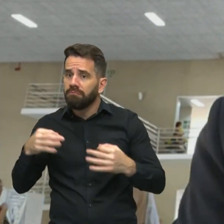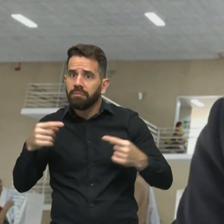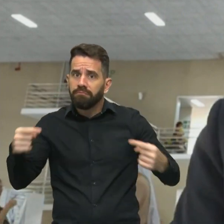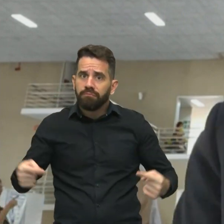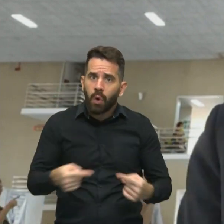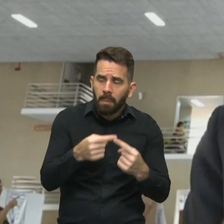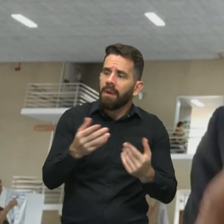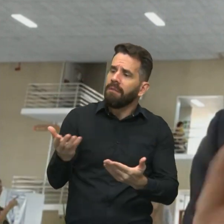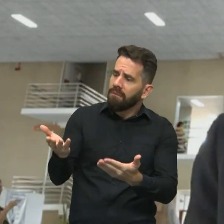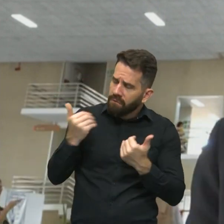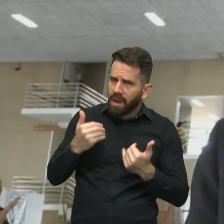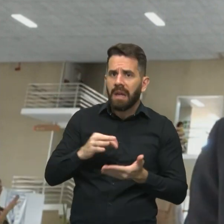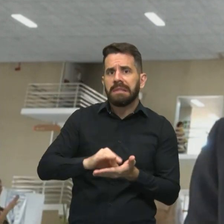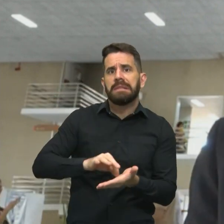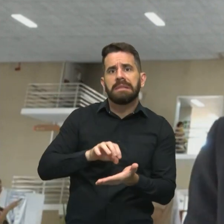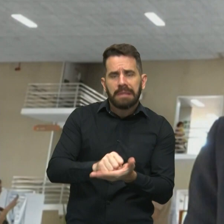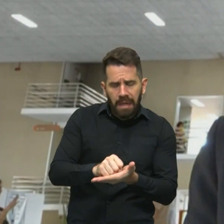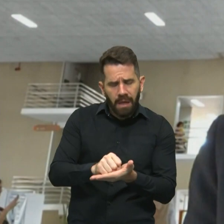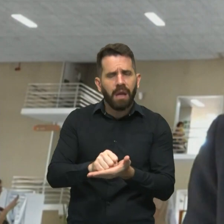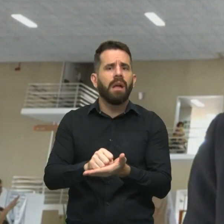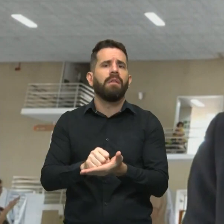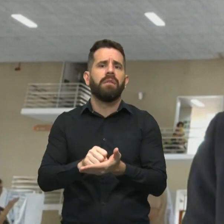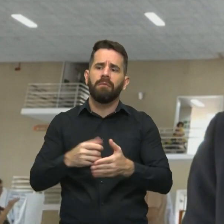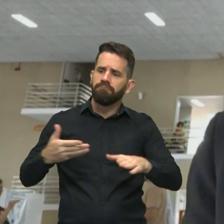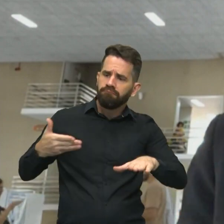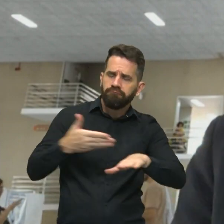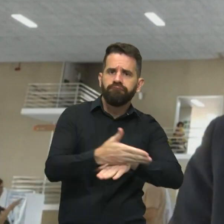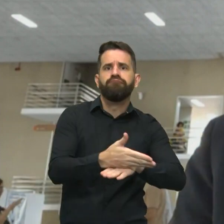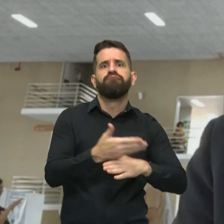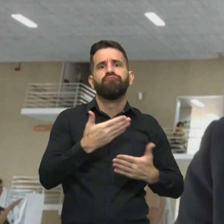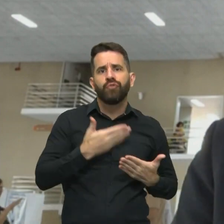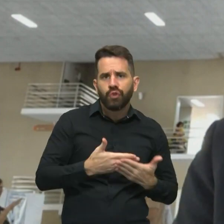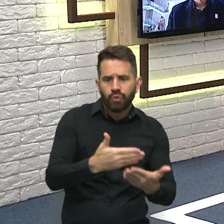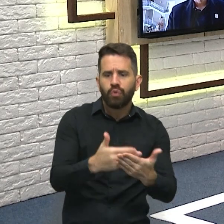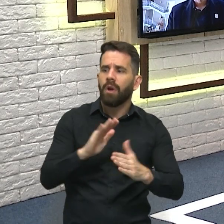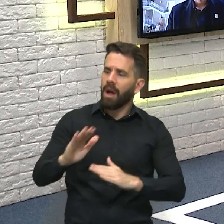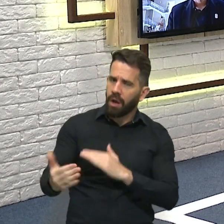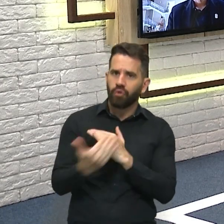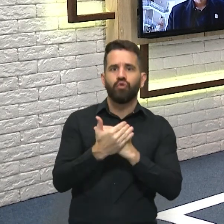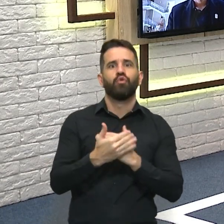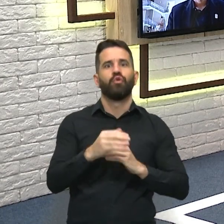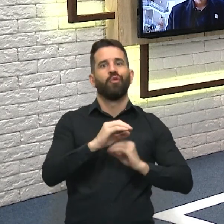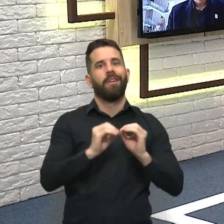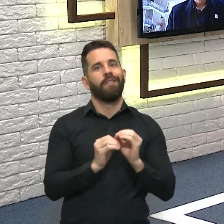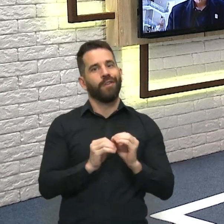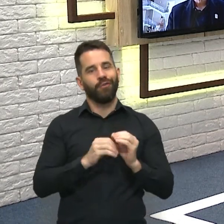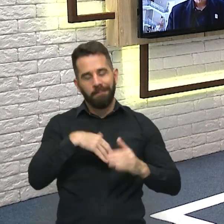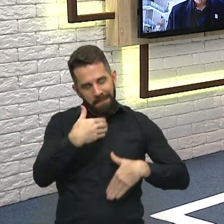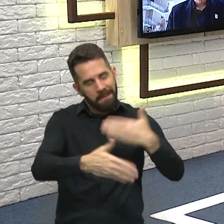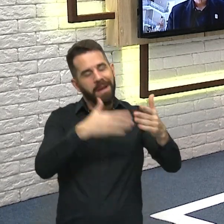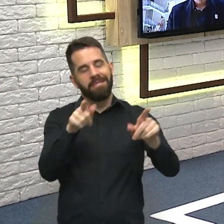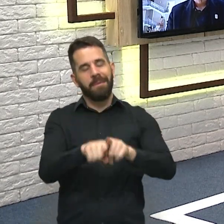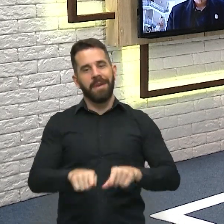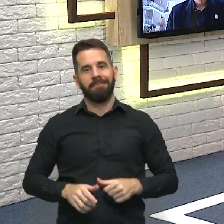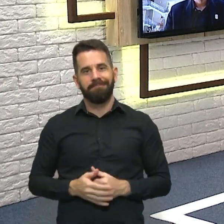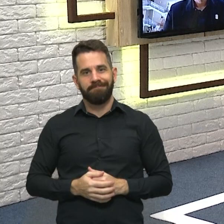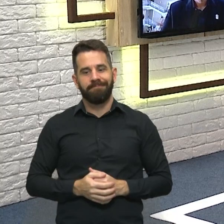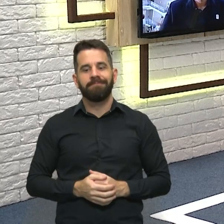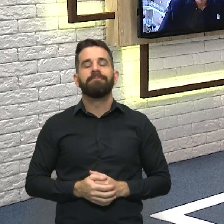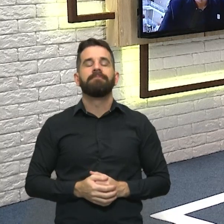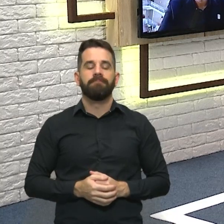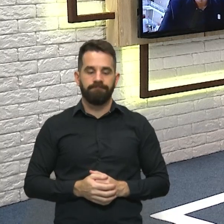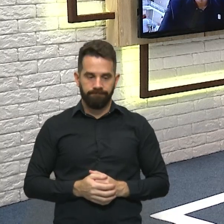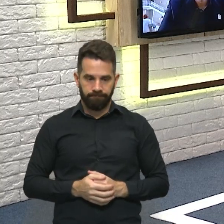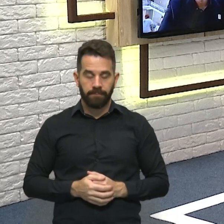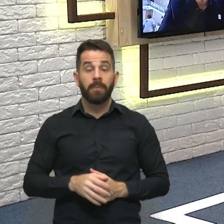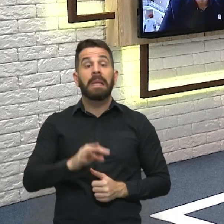fazer o UFG e venha trazer a sua contribuição também para a nossa instituição. Professora Thelma, e aí o primeiro passo